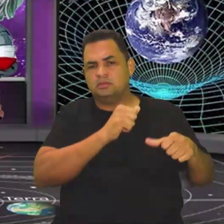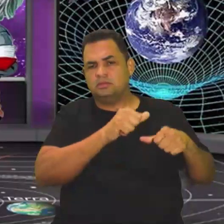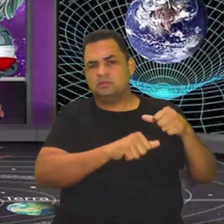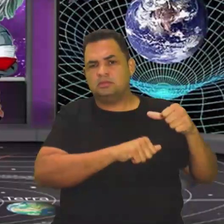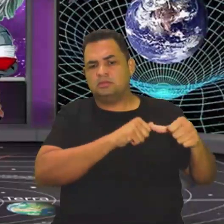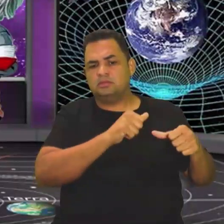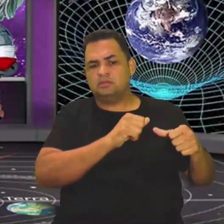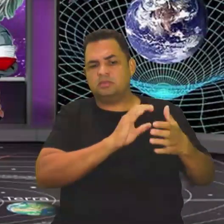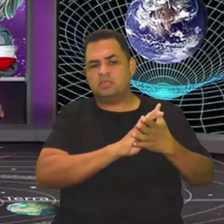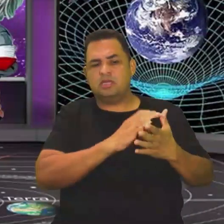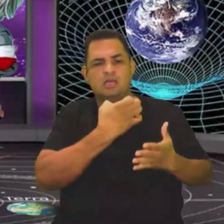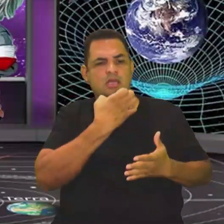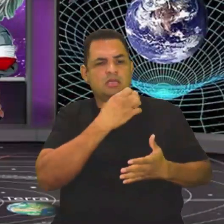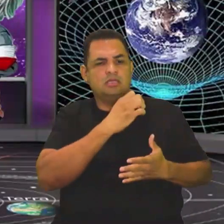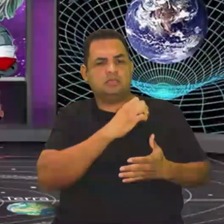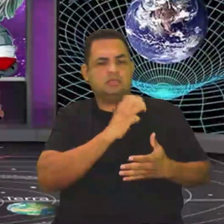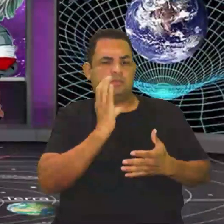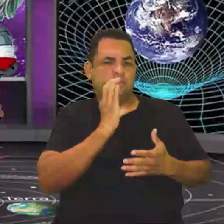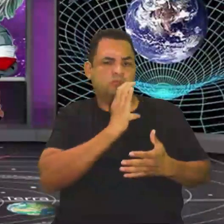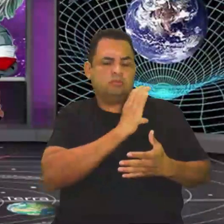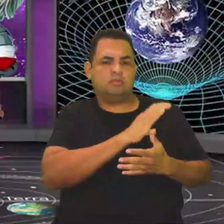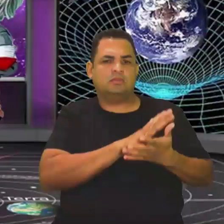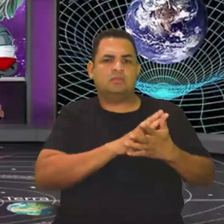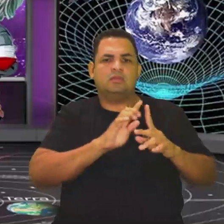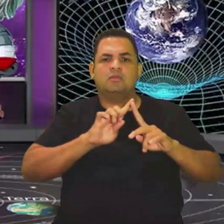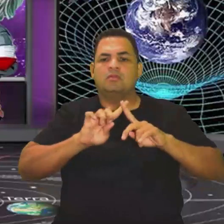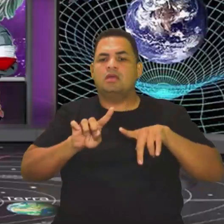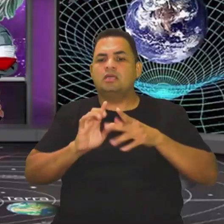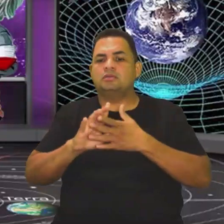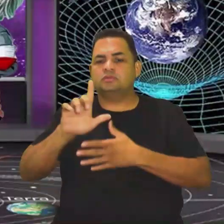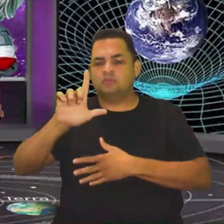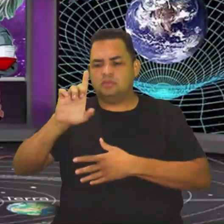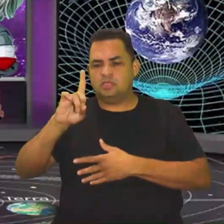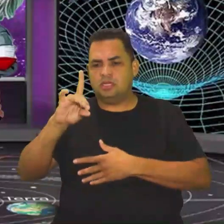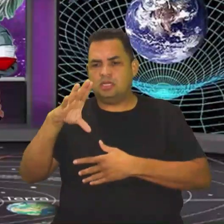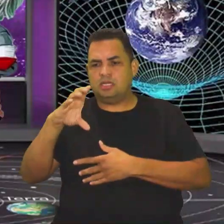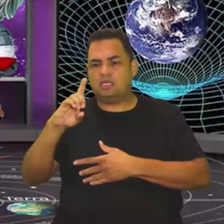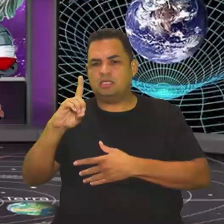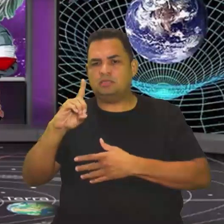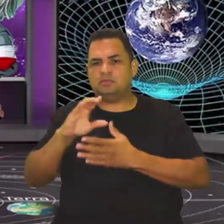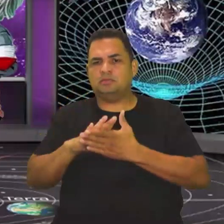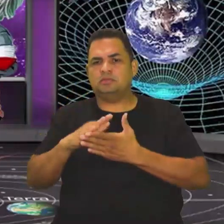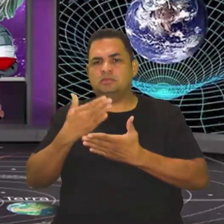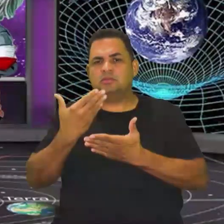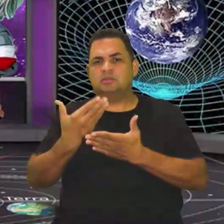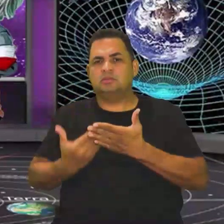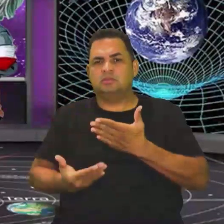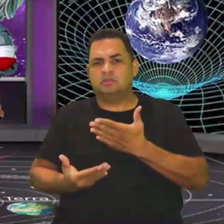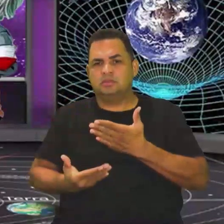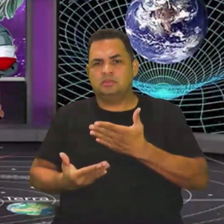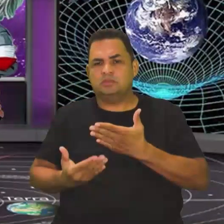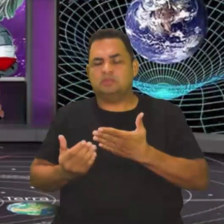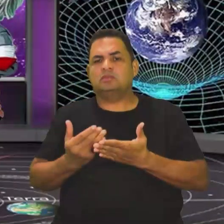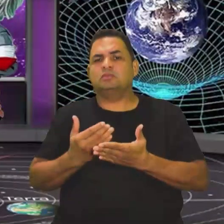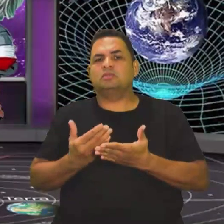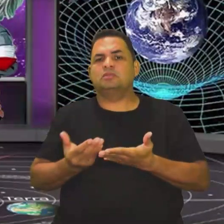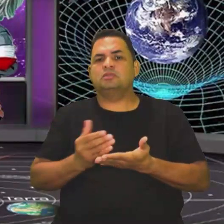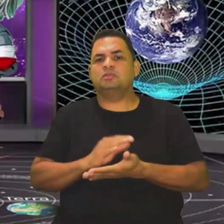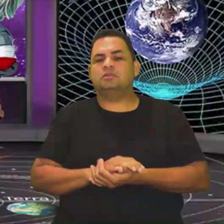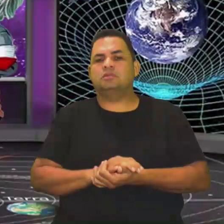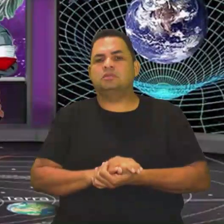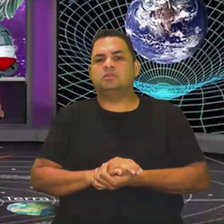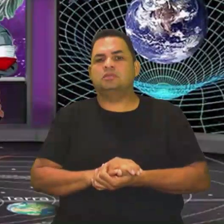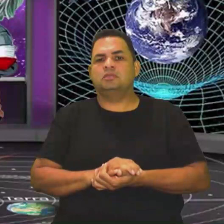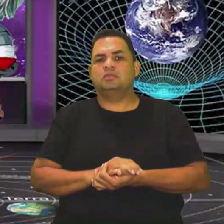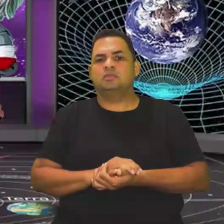em energia térmica. Mas, diferente do LED, a lâmpada incandescente dissipa muito mais energia, ou